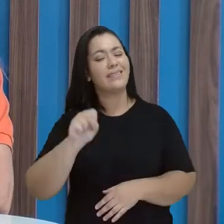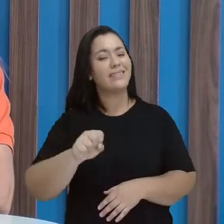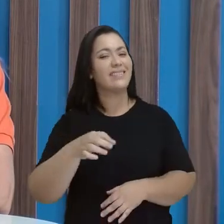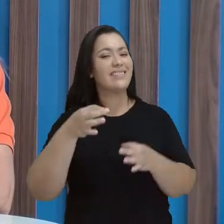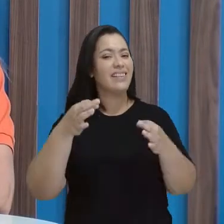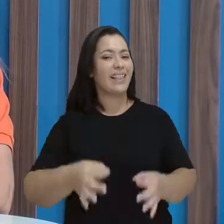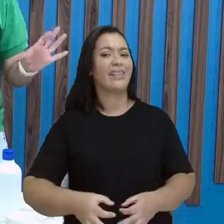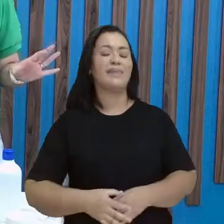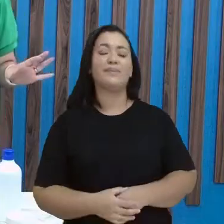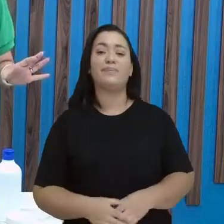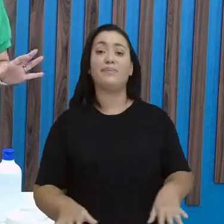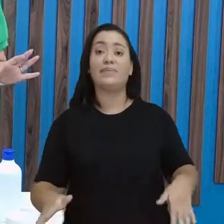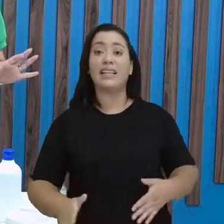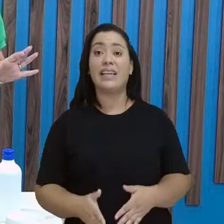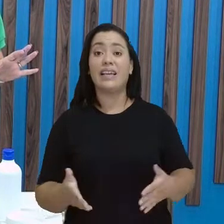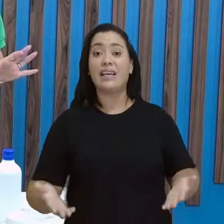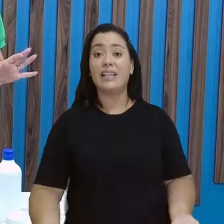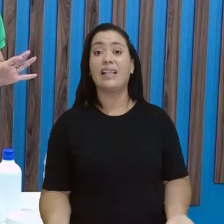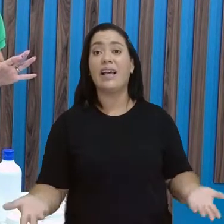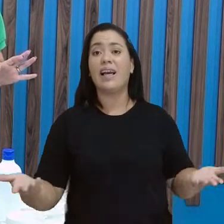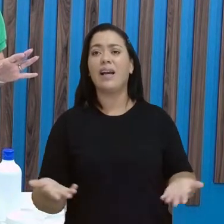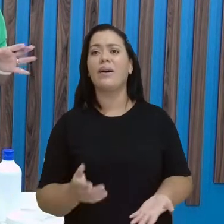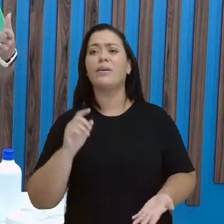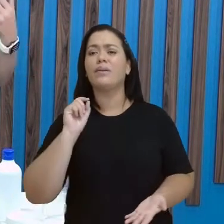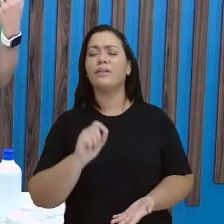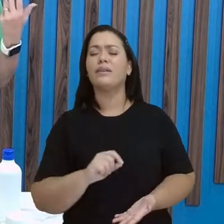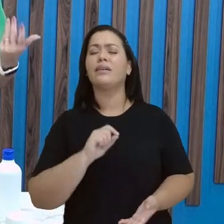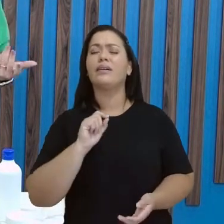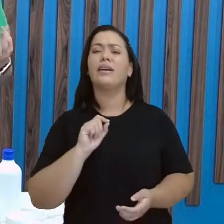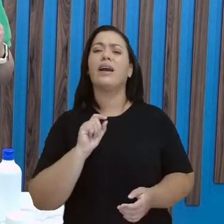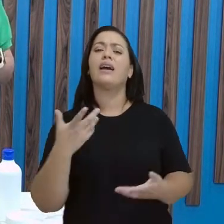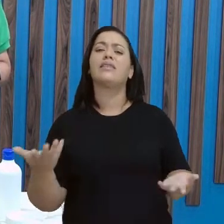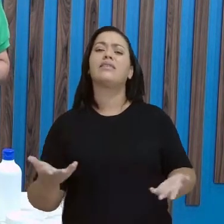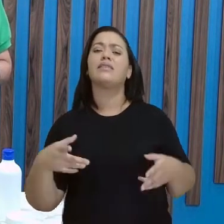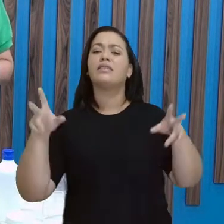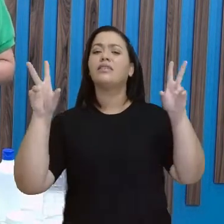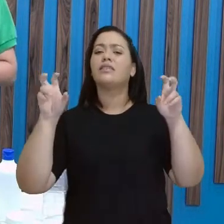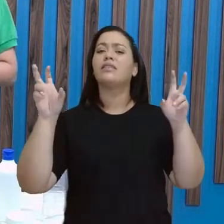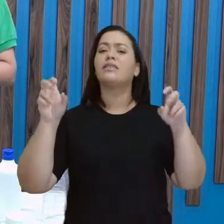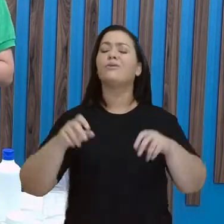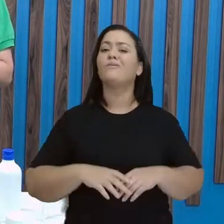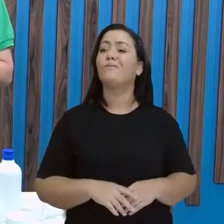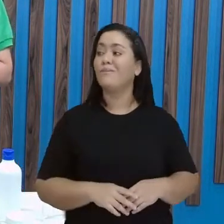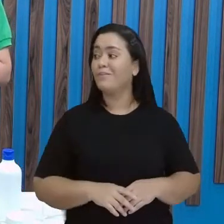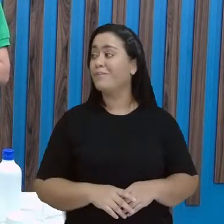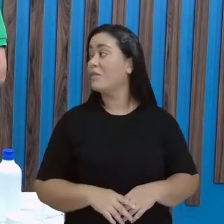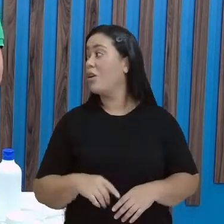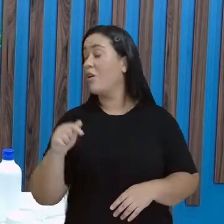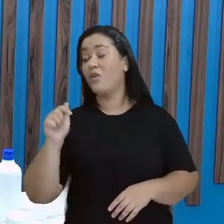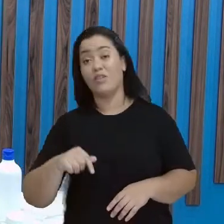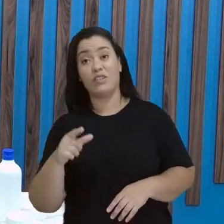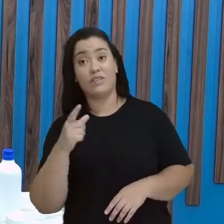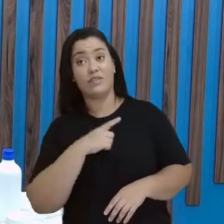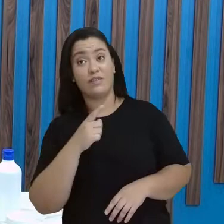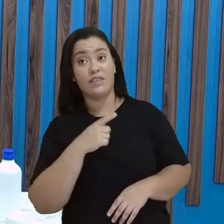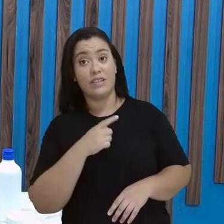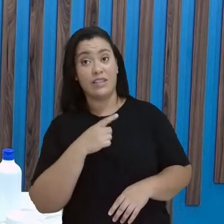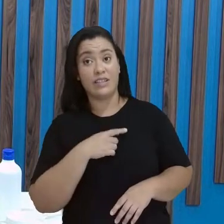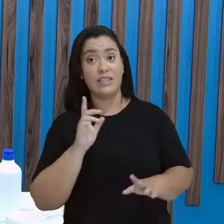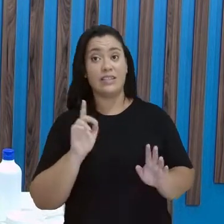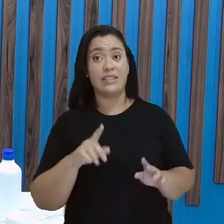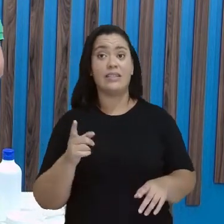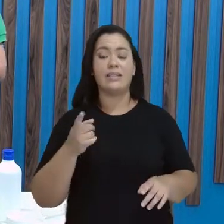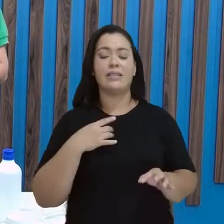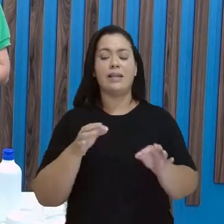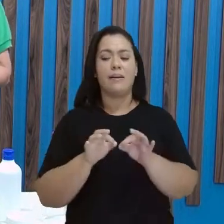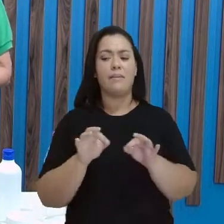mesmo. Mas agora, o que a gente vai trabalhar na aula de hoje? Iremos explorar a grandeza de